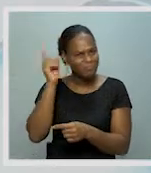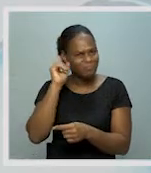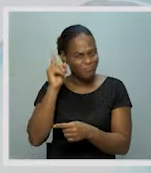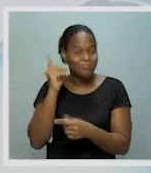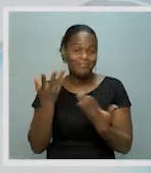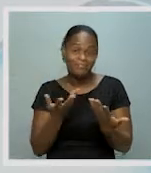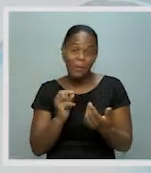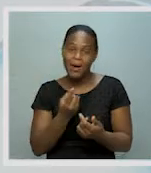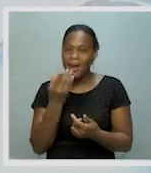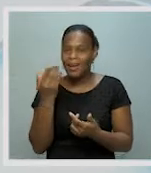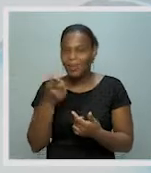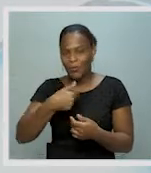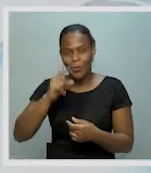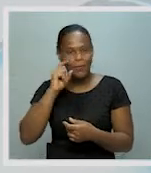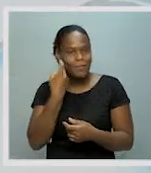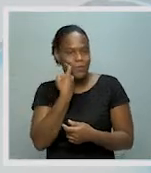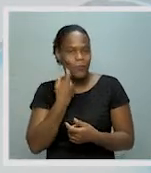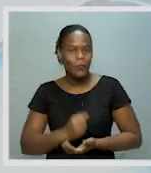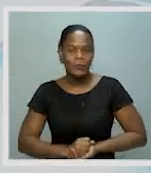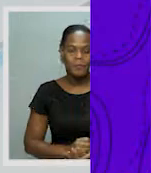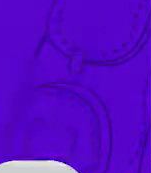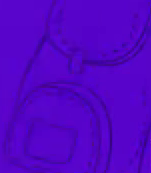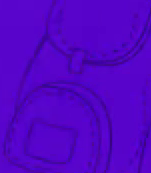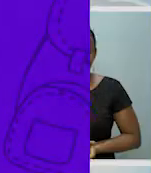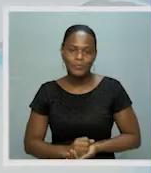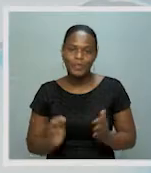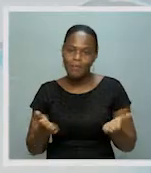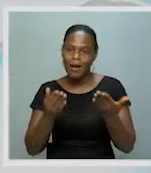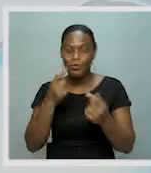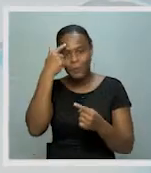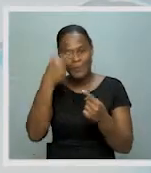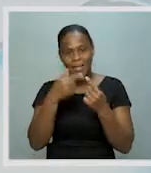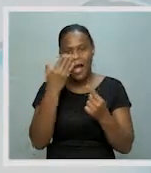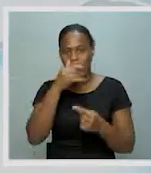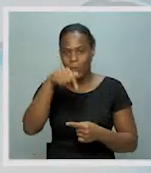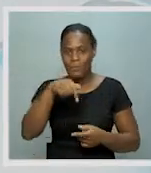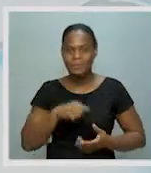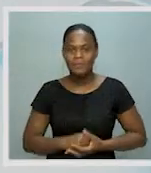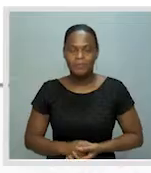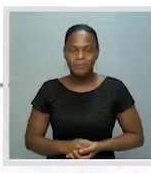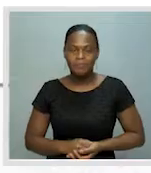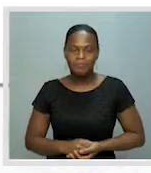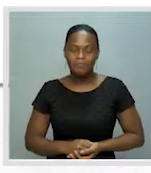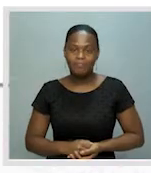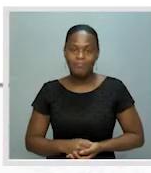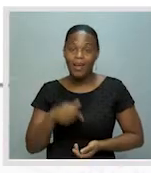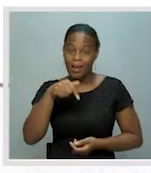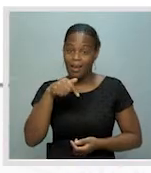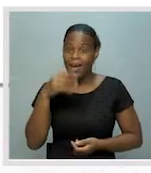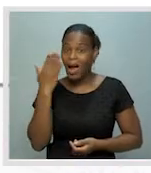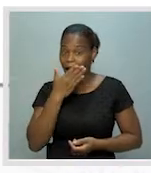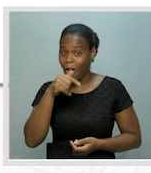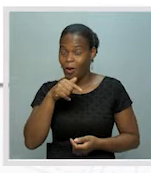considerei pertinentes para a nossa revisão. Então vamos aos objetivos da aula de hoje. Nesta